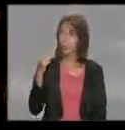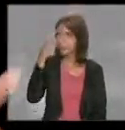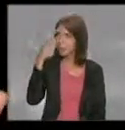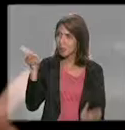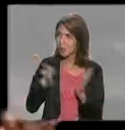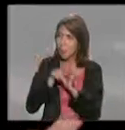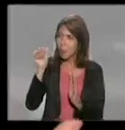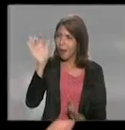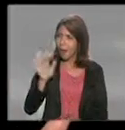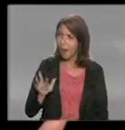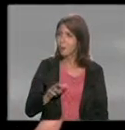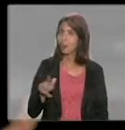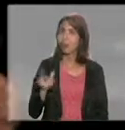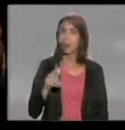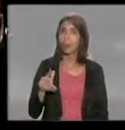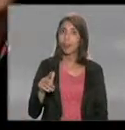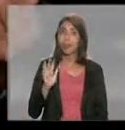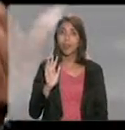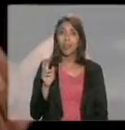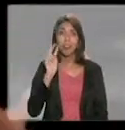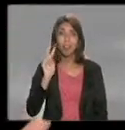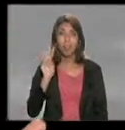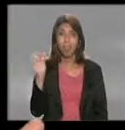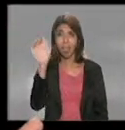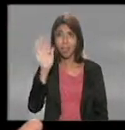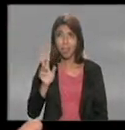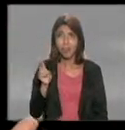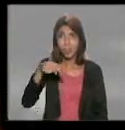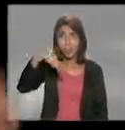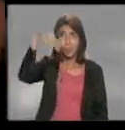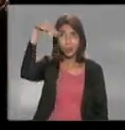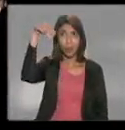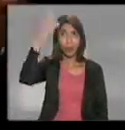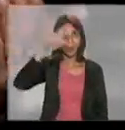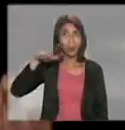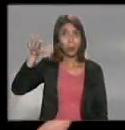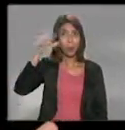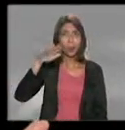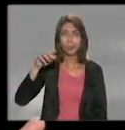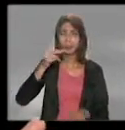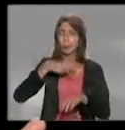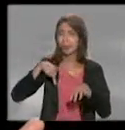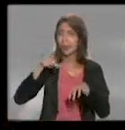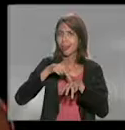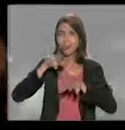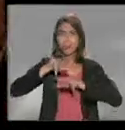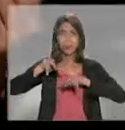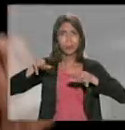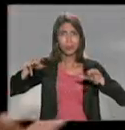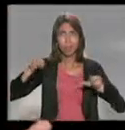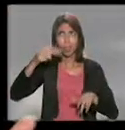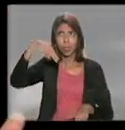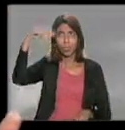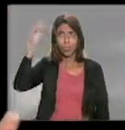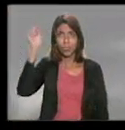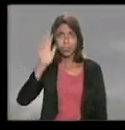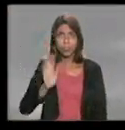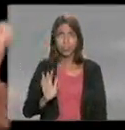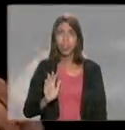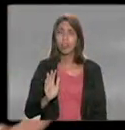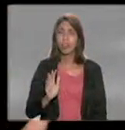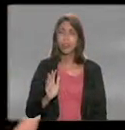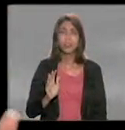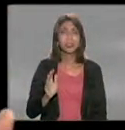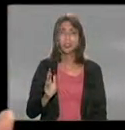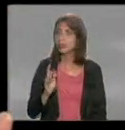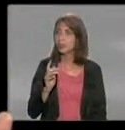negona e tal, não sei quando viram aquela mulher de olho verde, de pele mais clara, quase totalmente branca, as